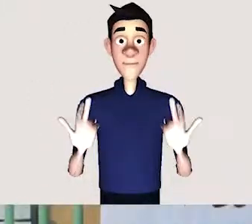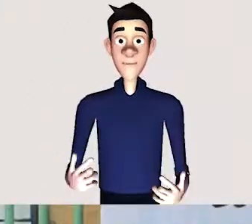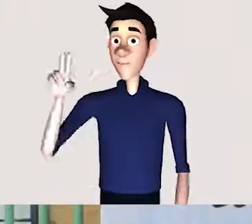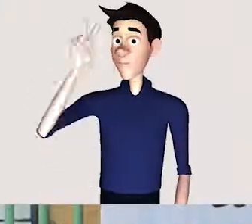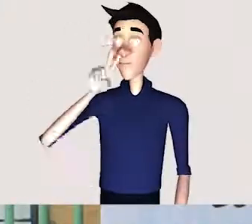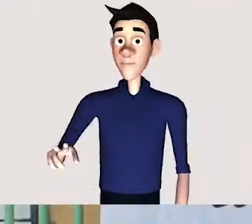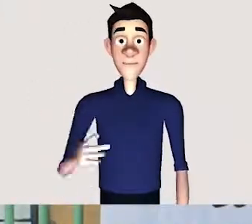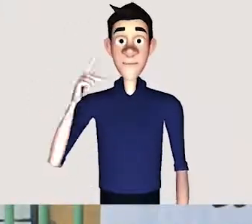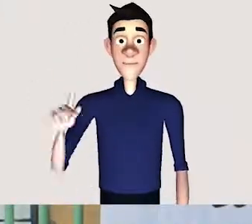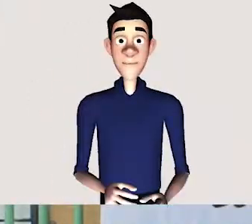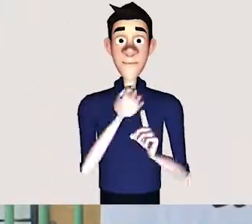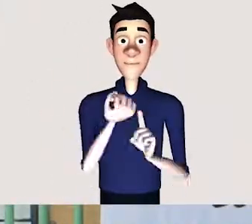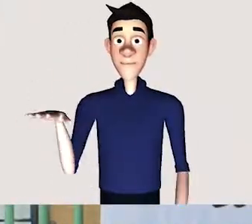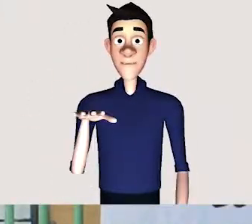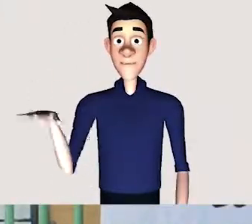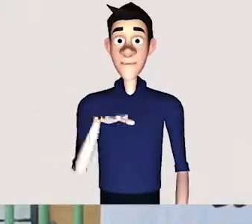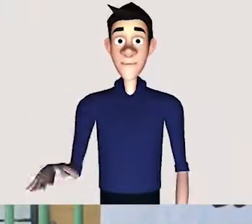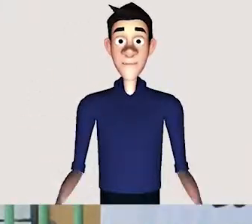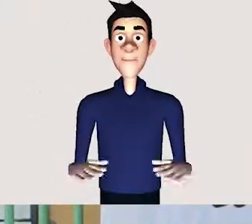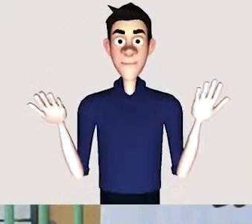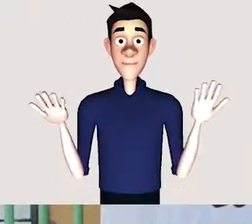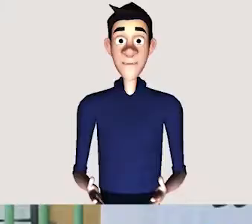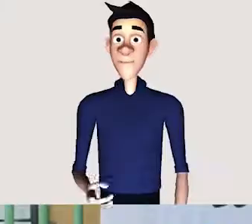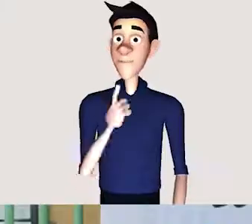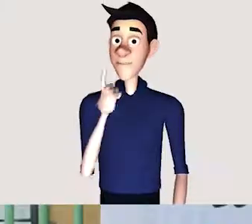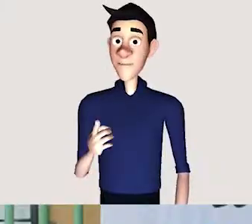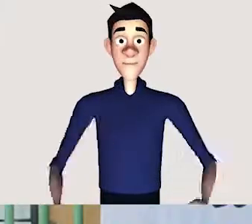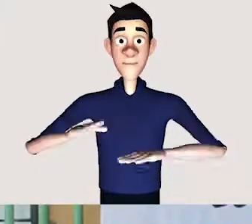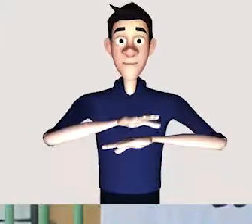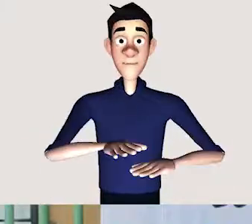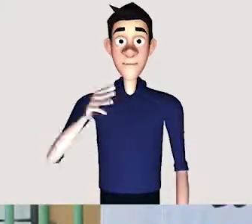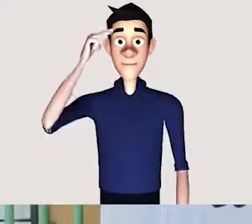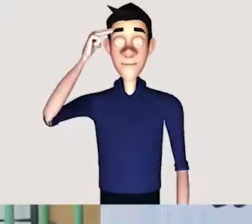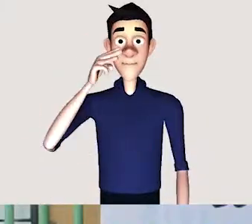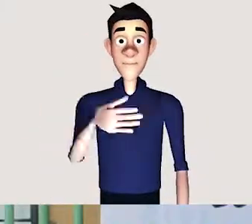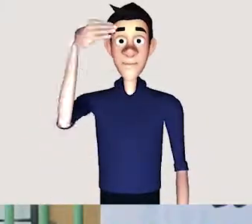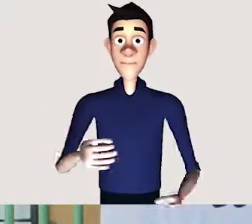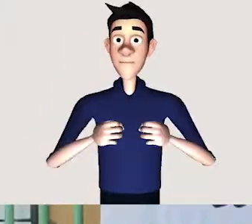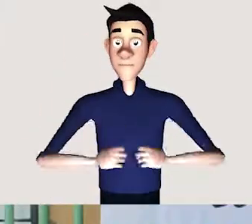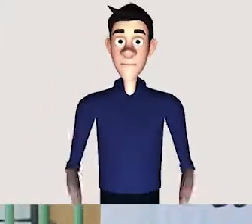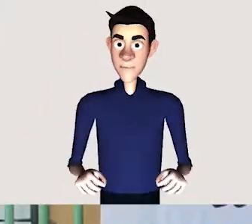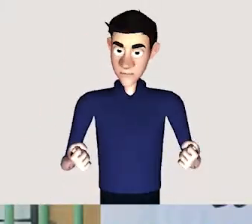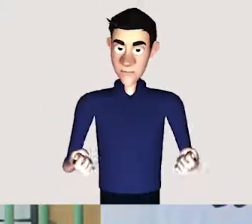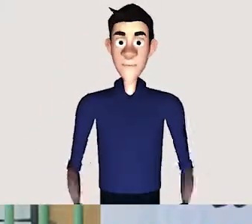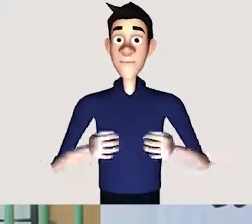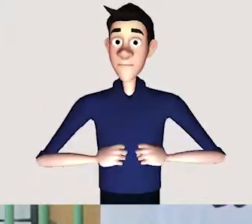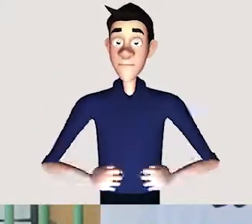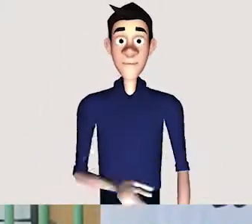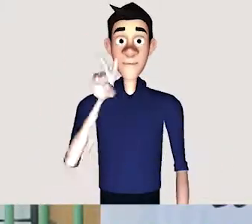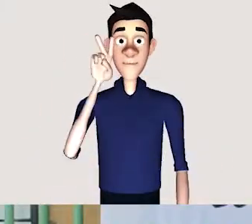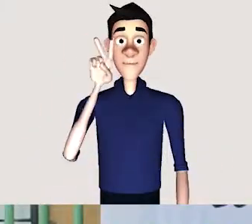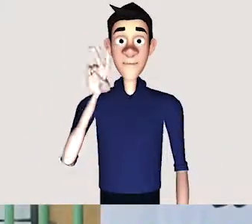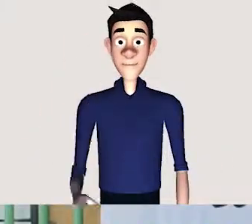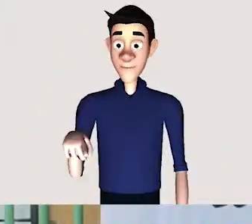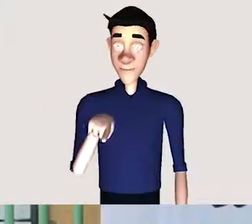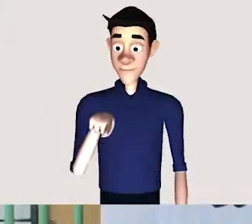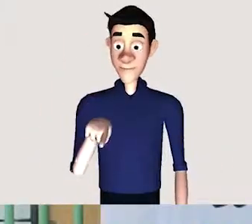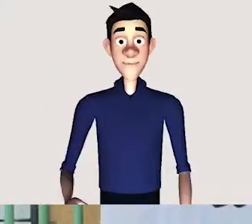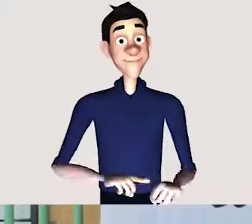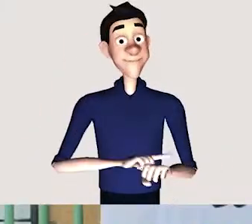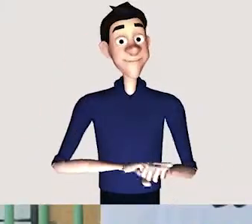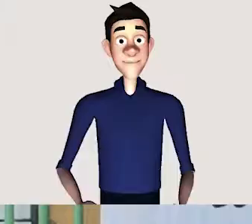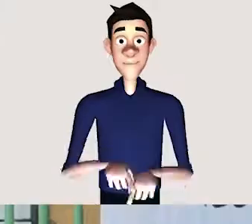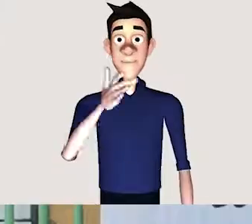tona. Nós temos algumas evidências dessas relações entre memória e esquecimento, poder e